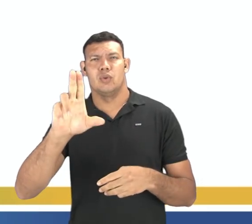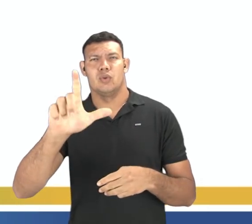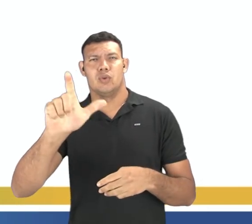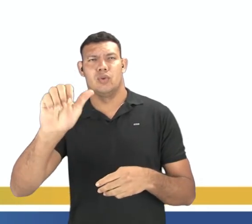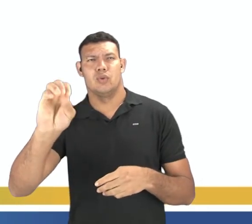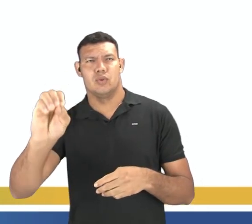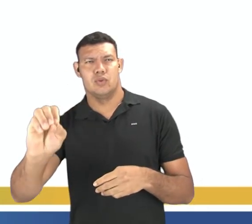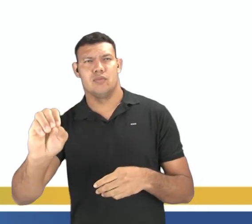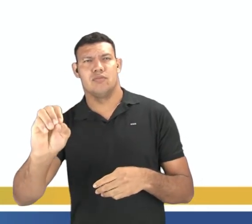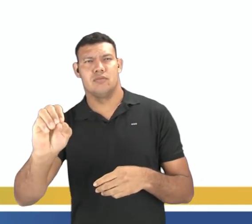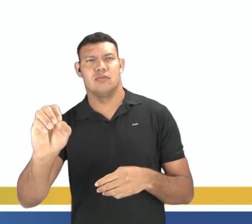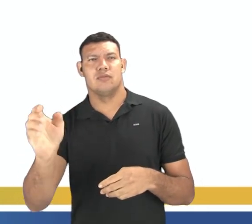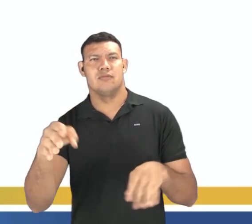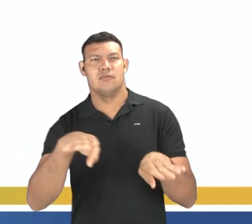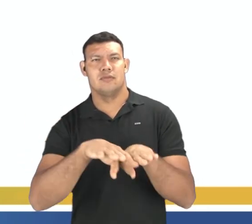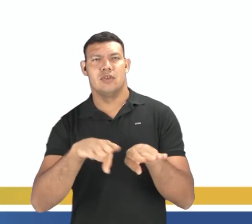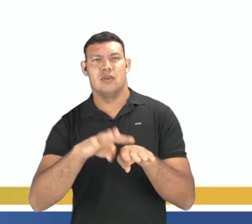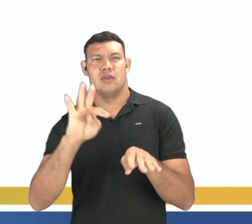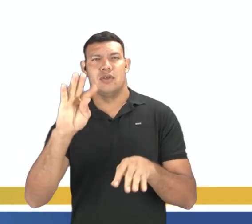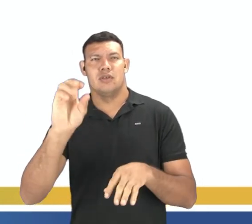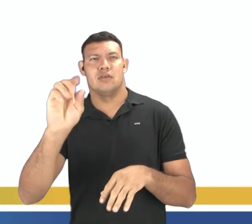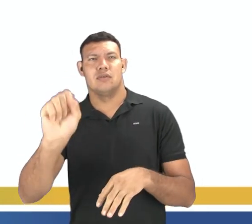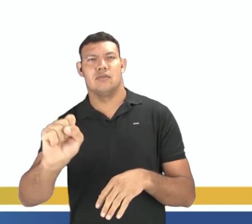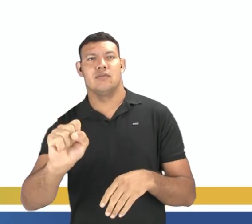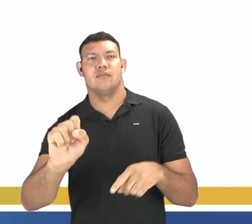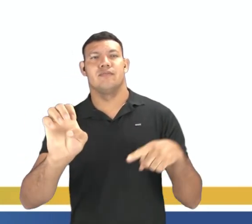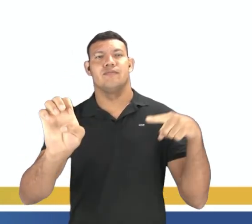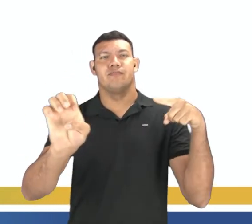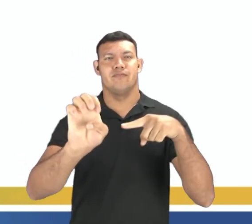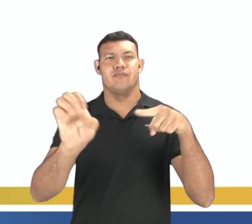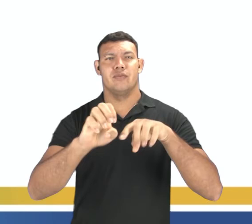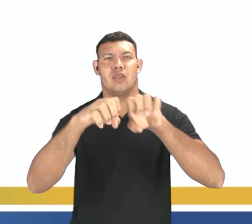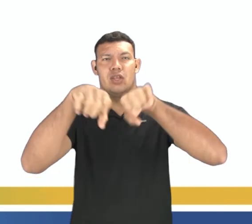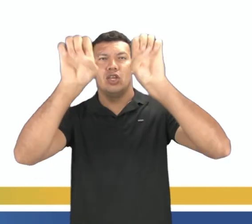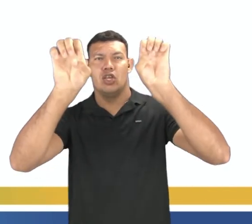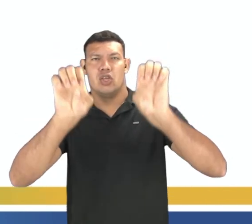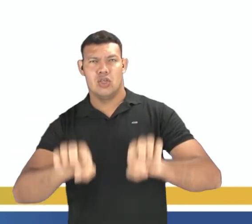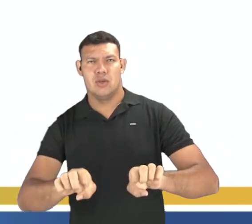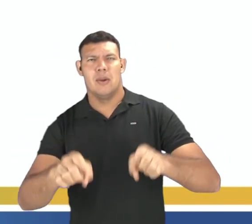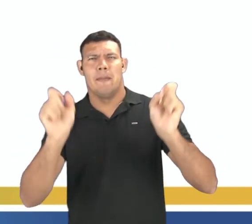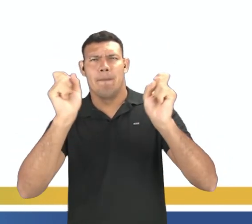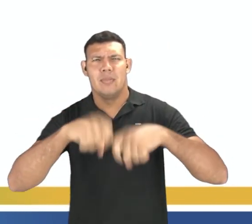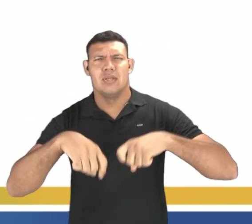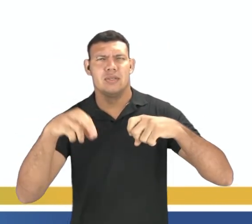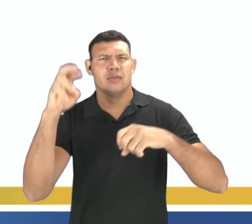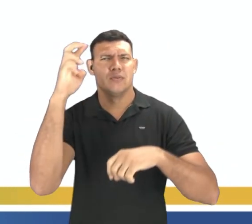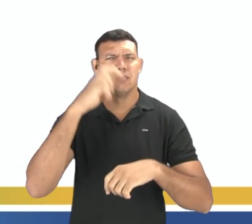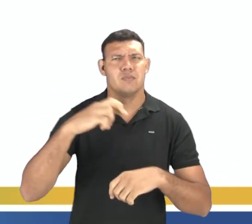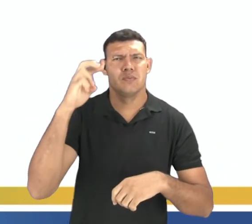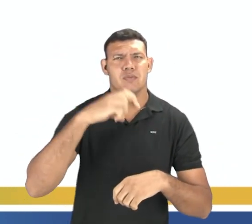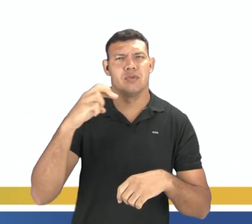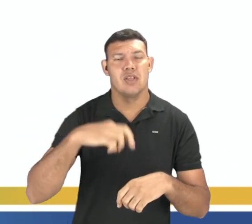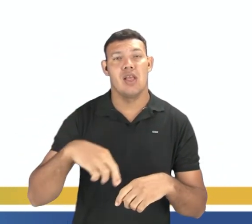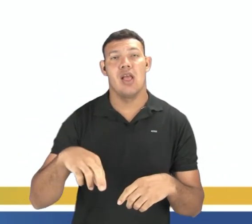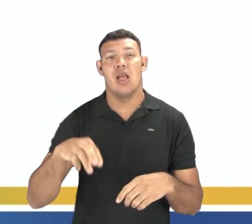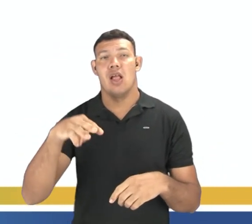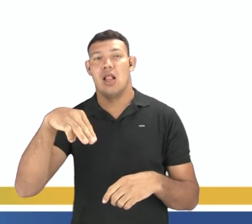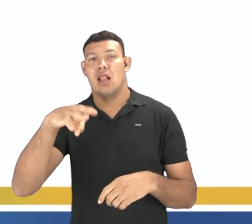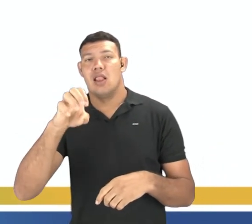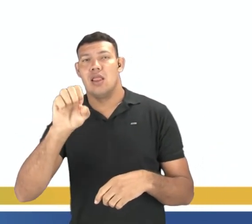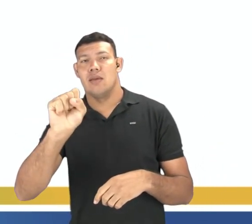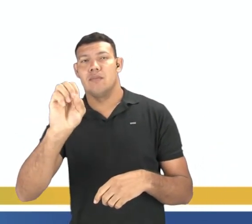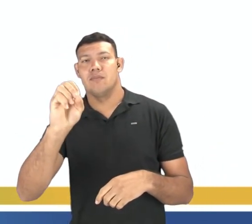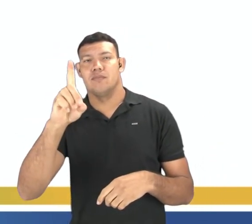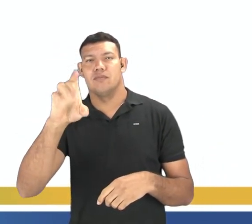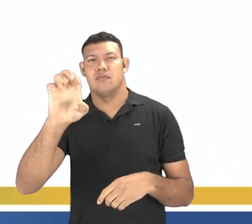desenvolvimento. Então, novamente, na etapa de segmentação ou clivagem ocorre a formação da mórula.